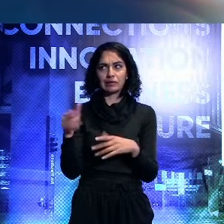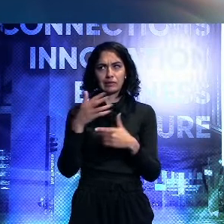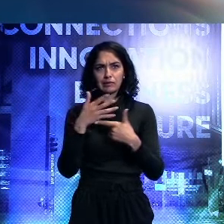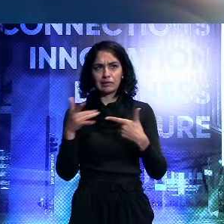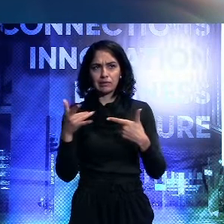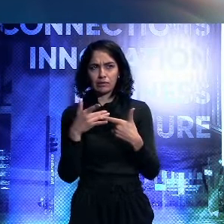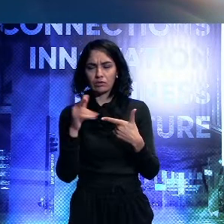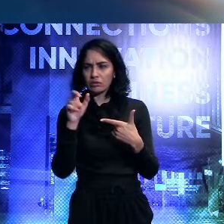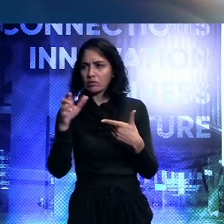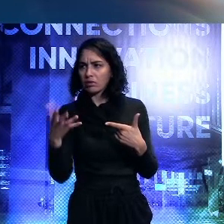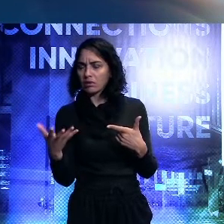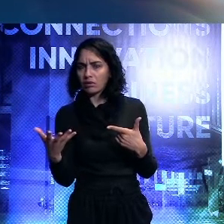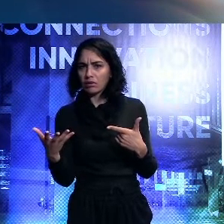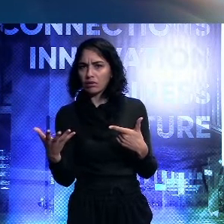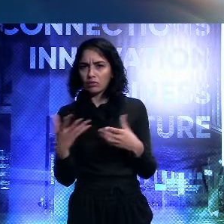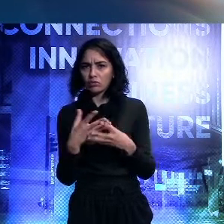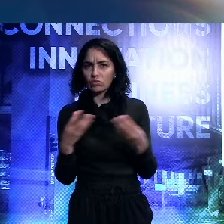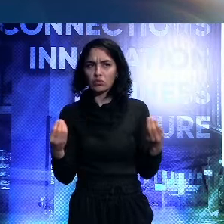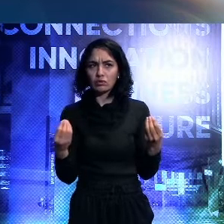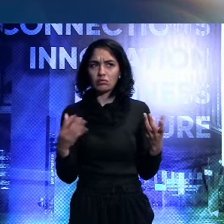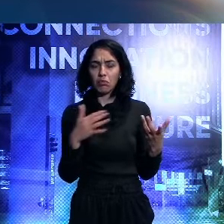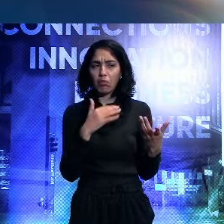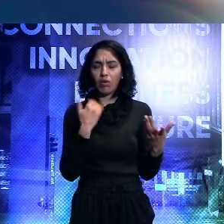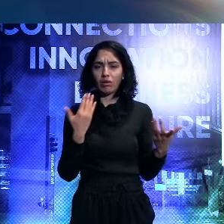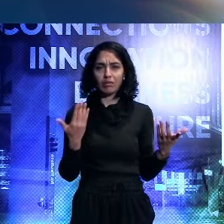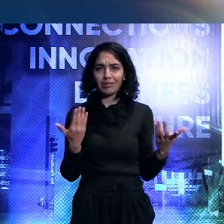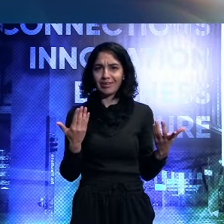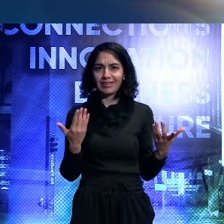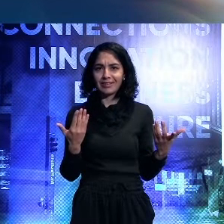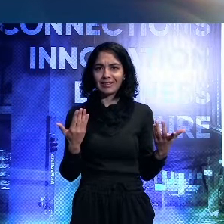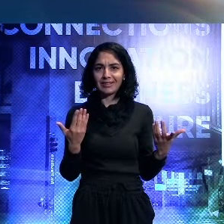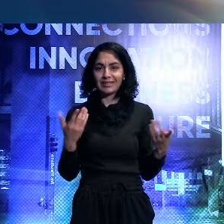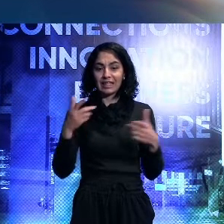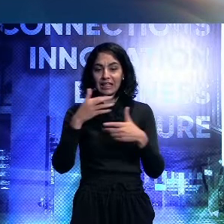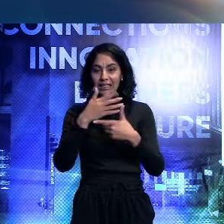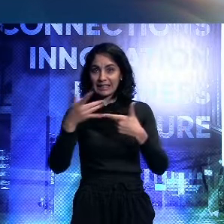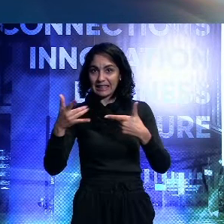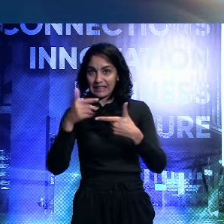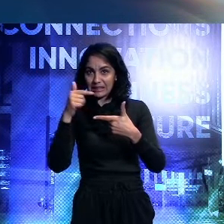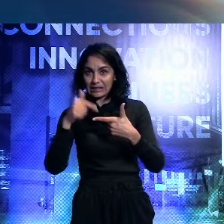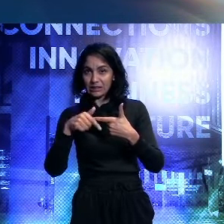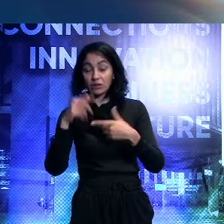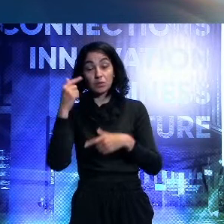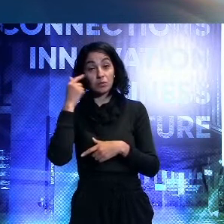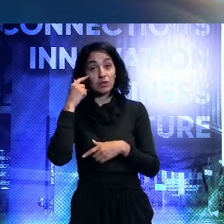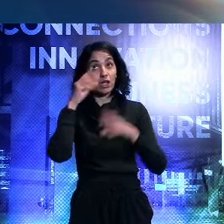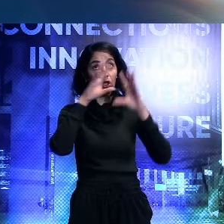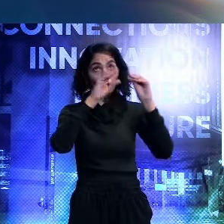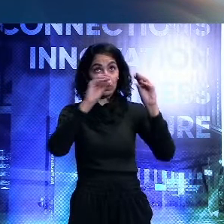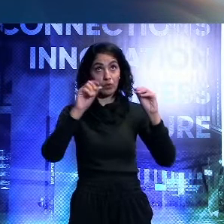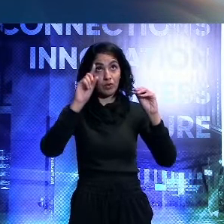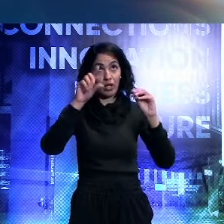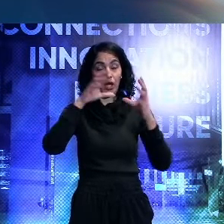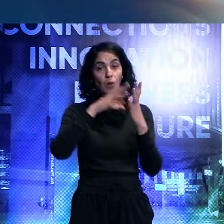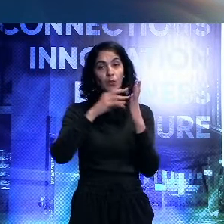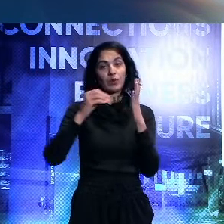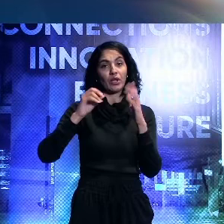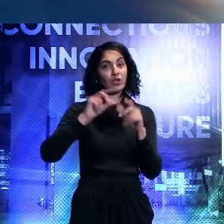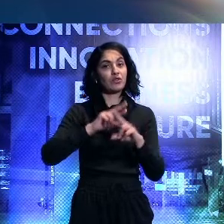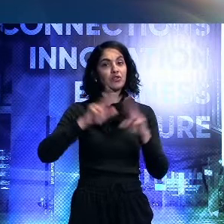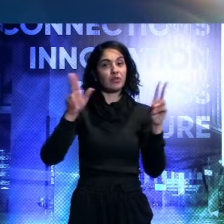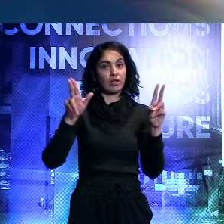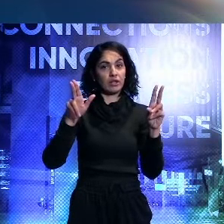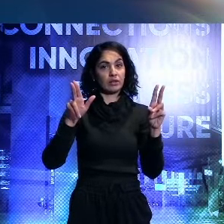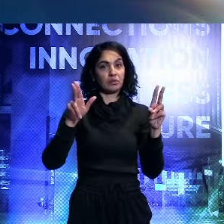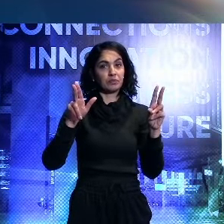cadê? Caiu, morreu. E eles começaram a nuvem é um modelo diferente. Baseado neste novo